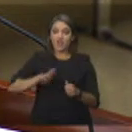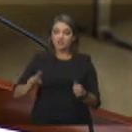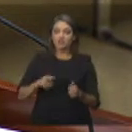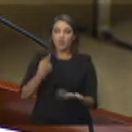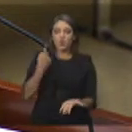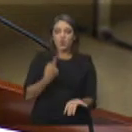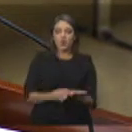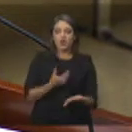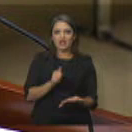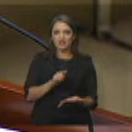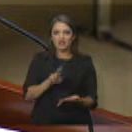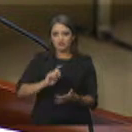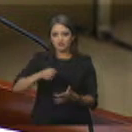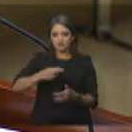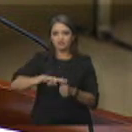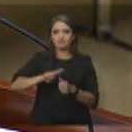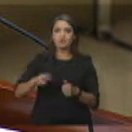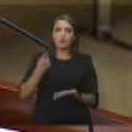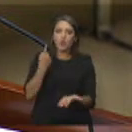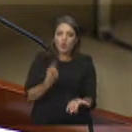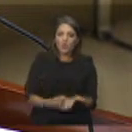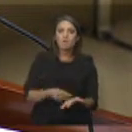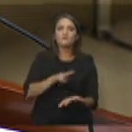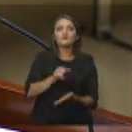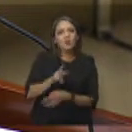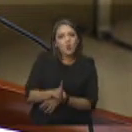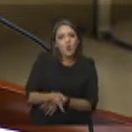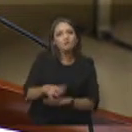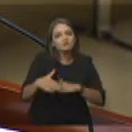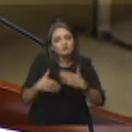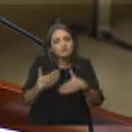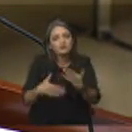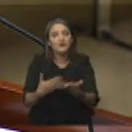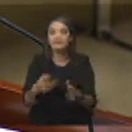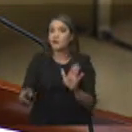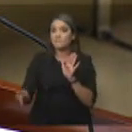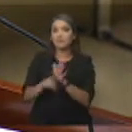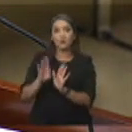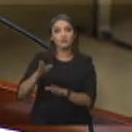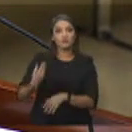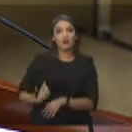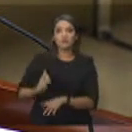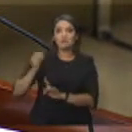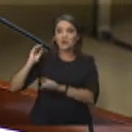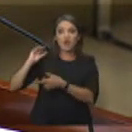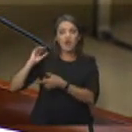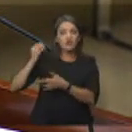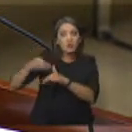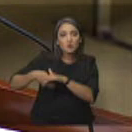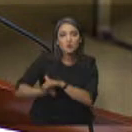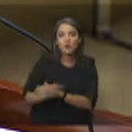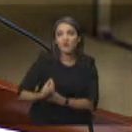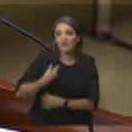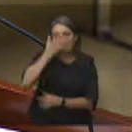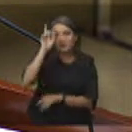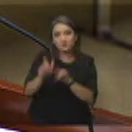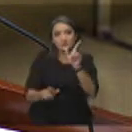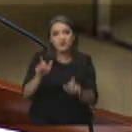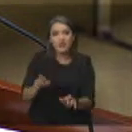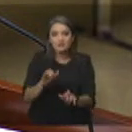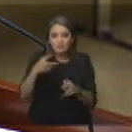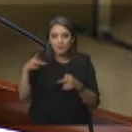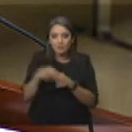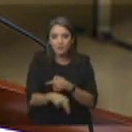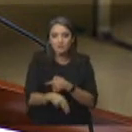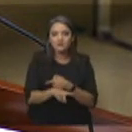já fazem parte da rotina dos usuários e dos cidadãos brasileiros. E sua descontinuidade implicaria, em nosso